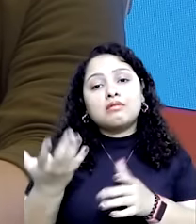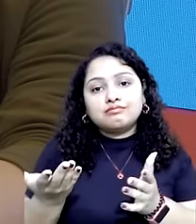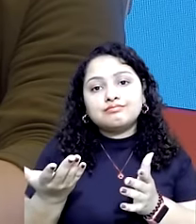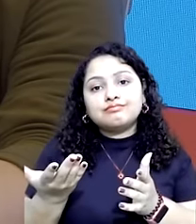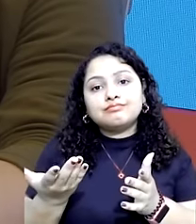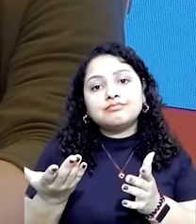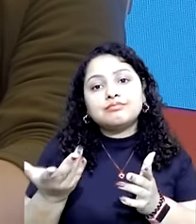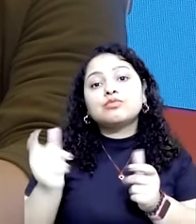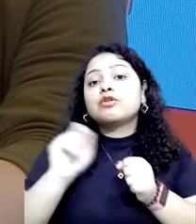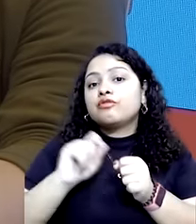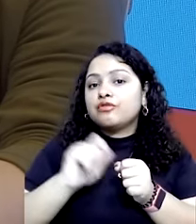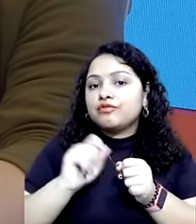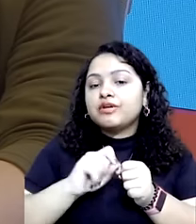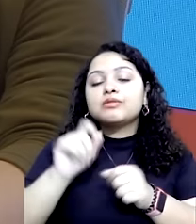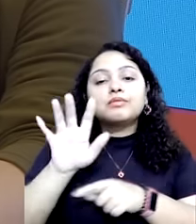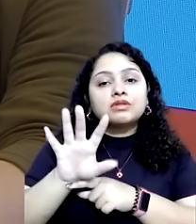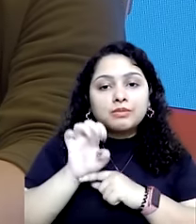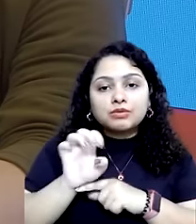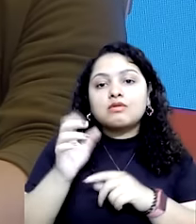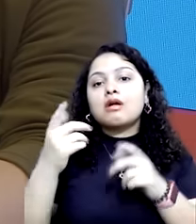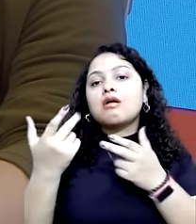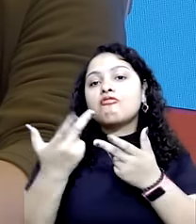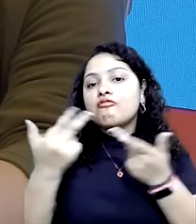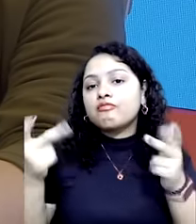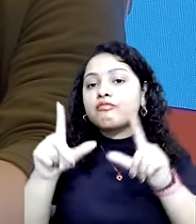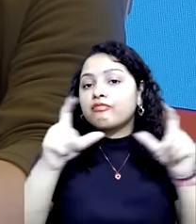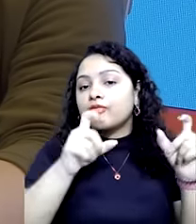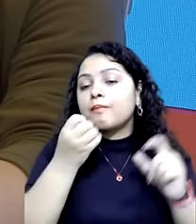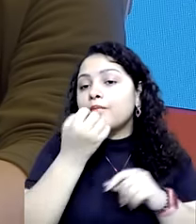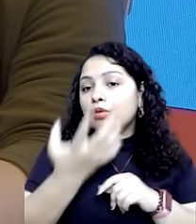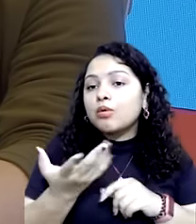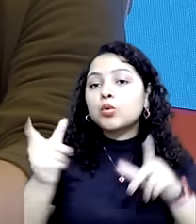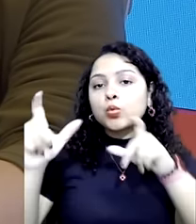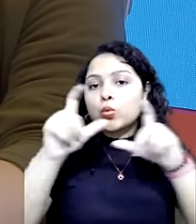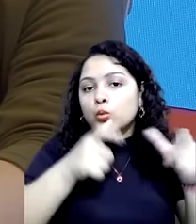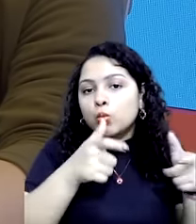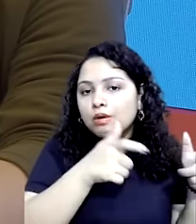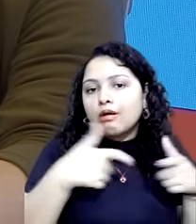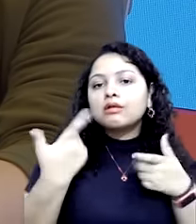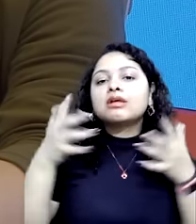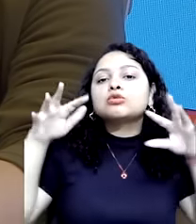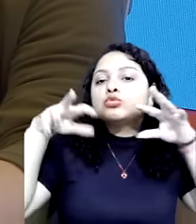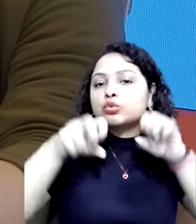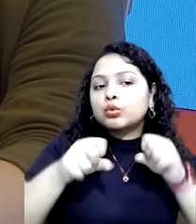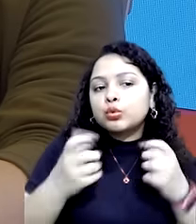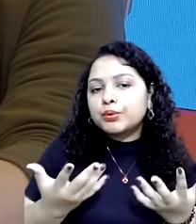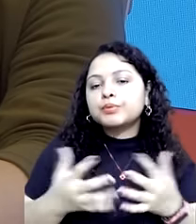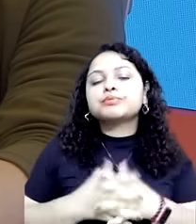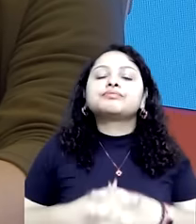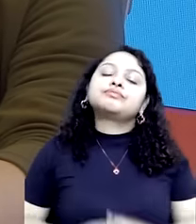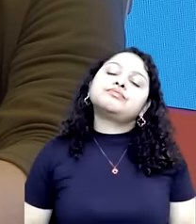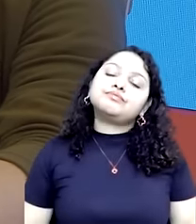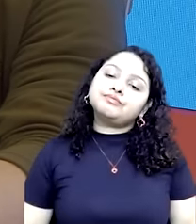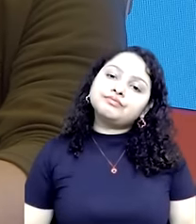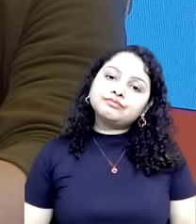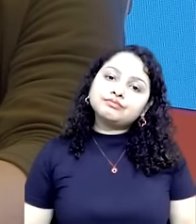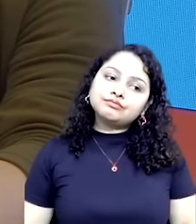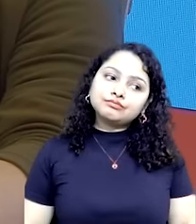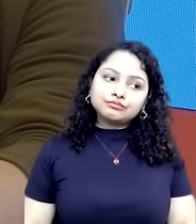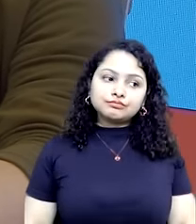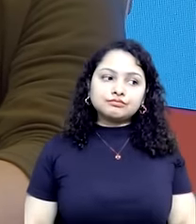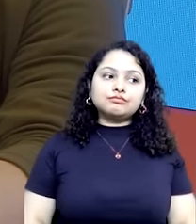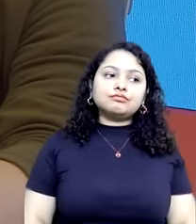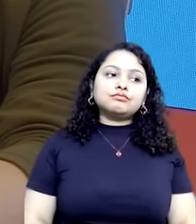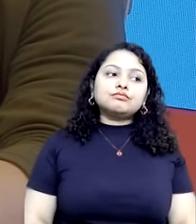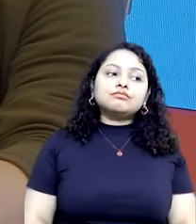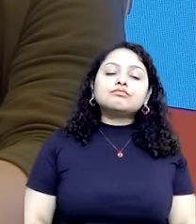recurso foi feito para isso para você capturar né imagens boas em locais que não tenham né Eh muita iluminação E aí a outra